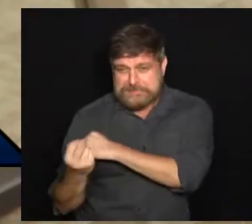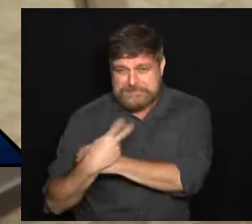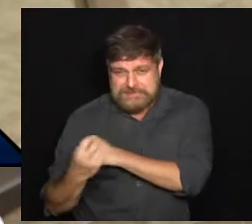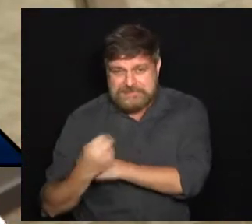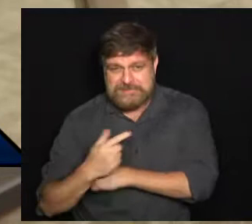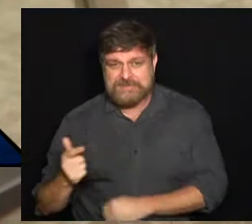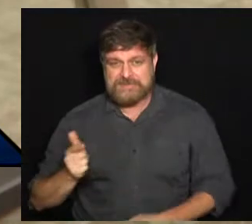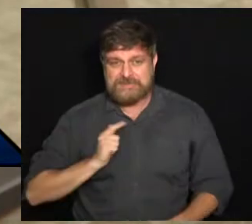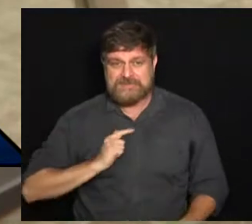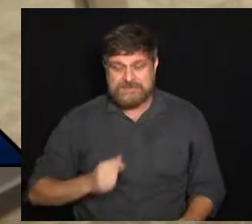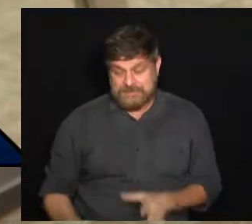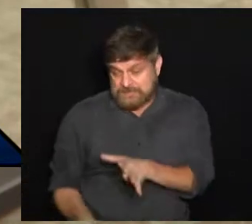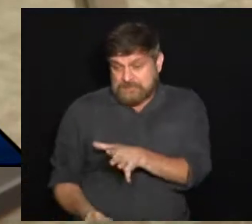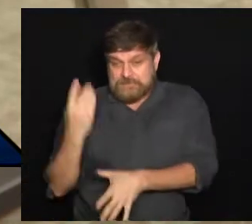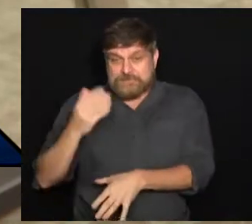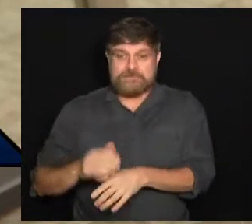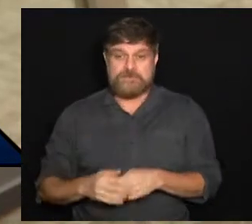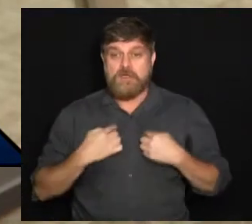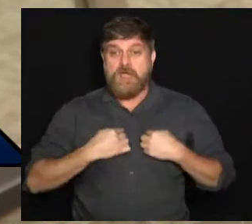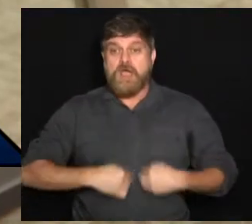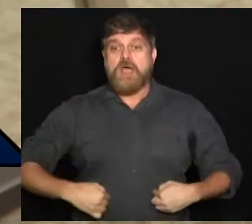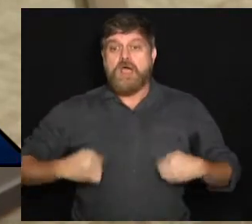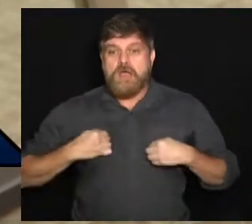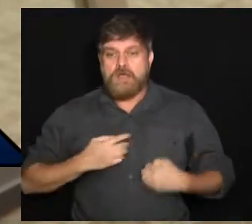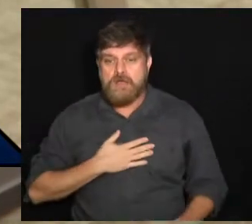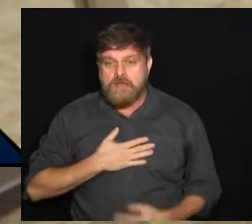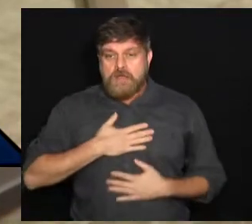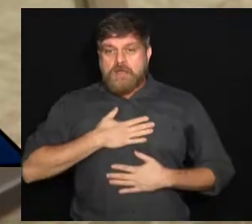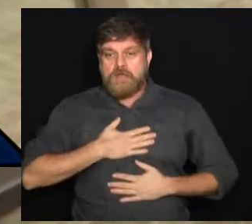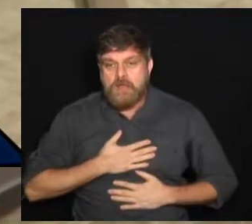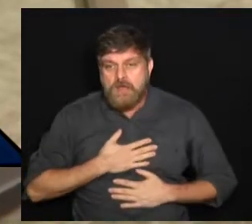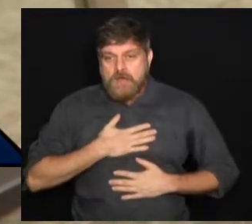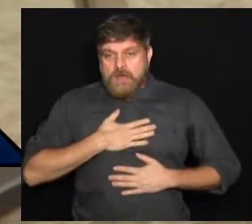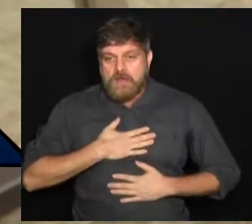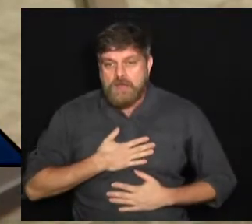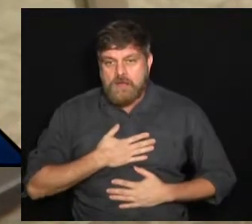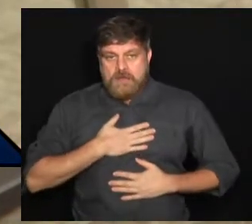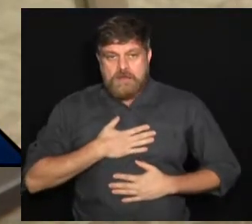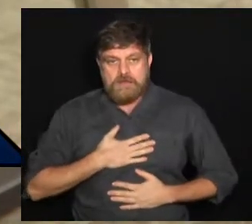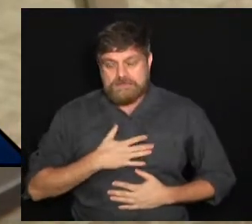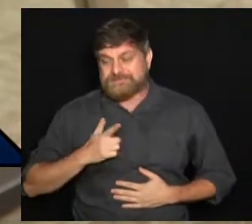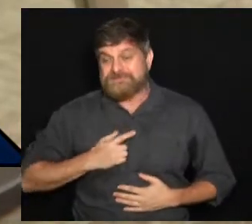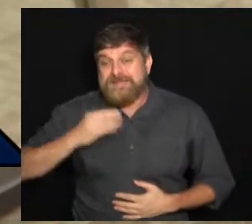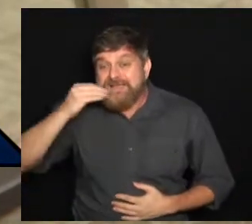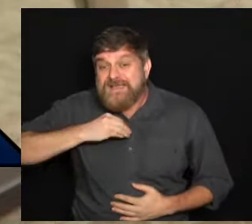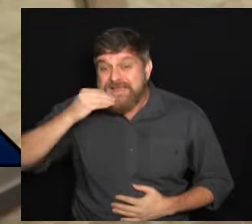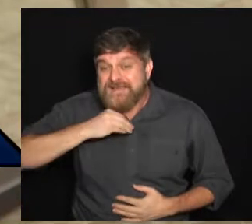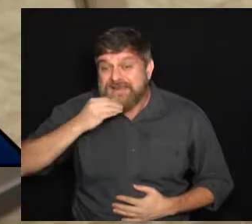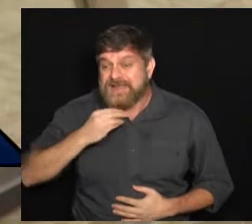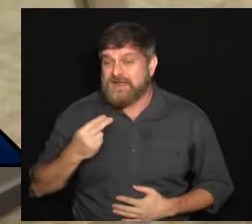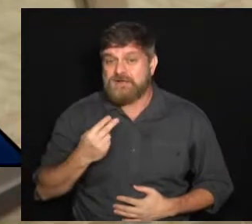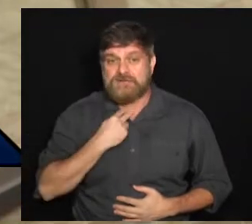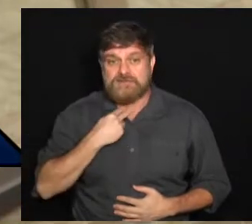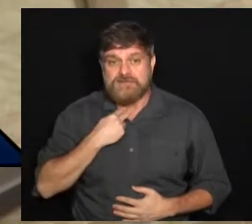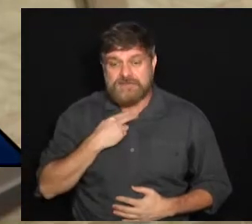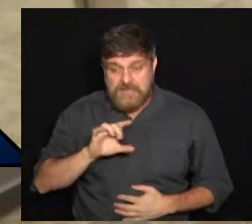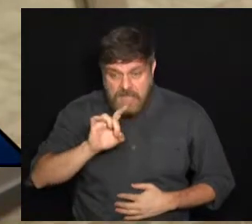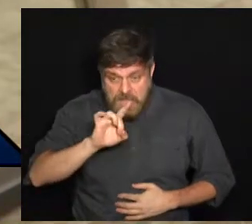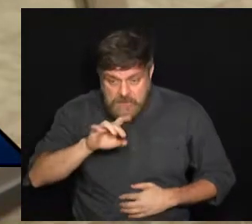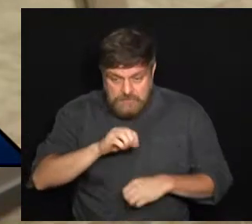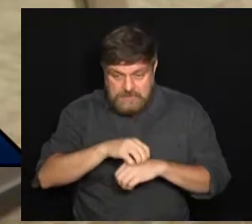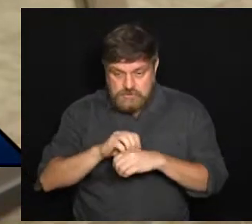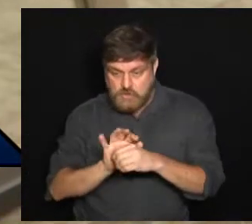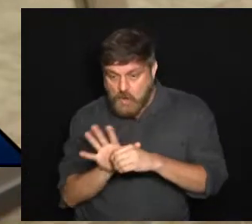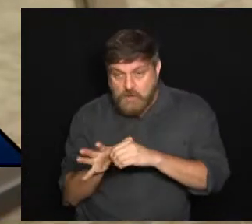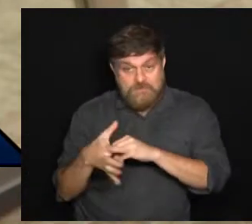injúrias provocadas por uma pneumonia, uma infecção, né, que causa uma pneumonia, são menores. Então, isso não é a realidade só para o coronavírus,